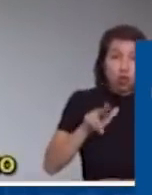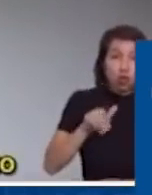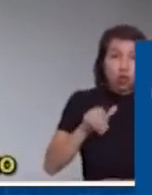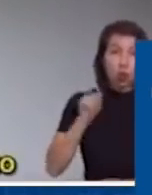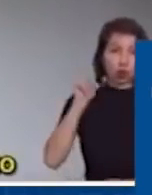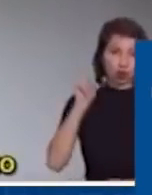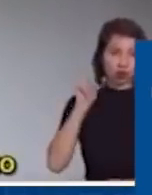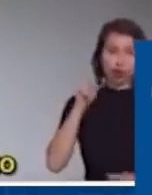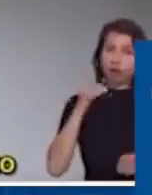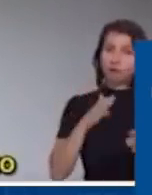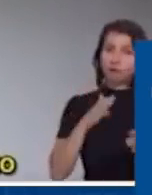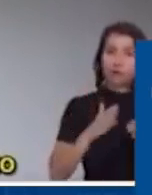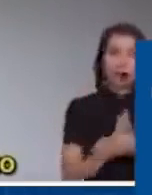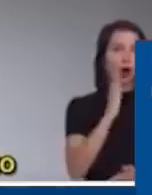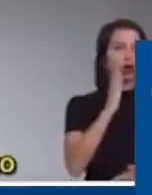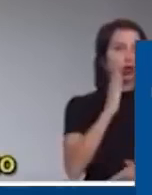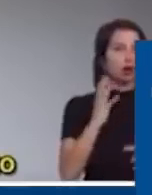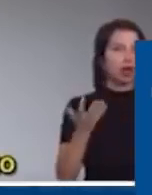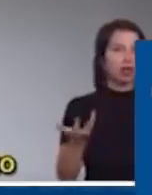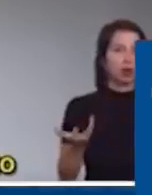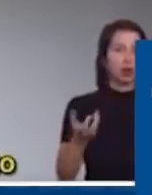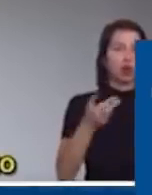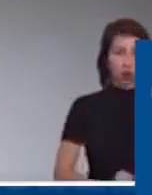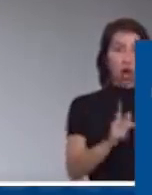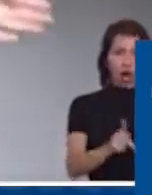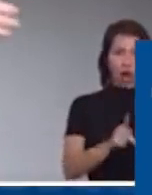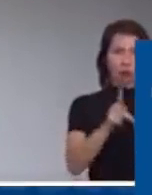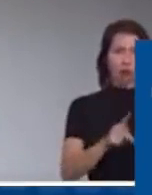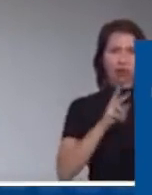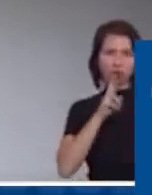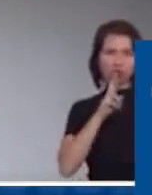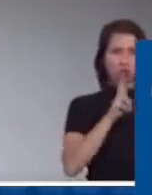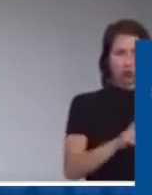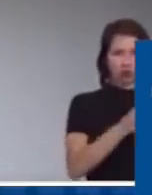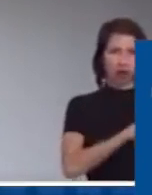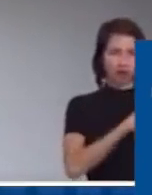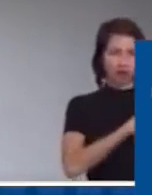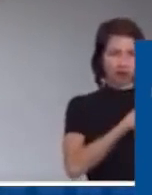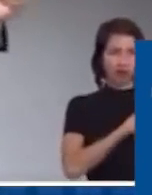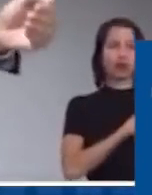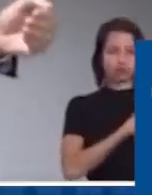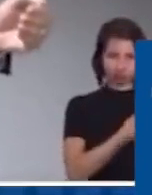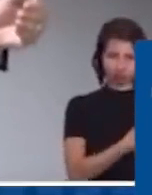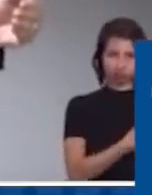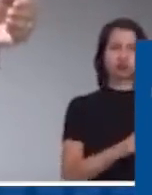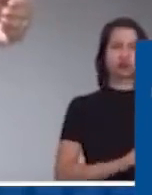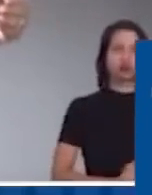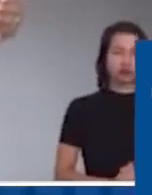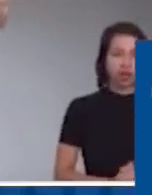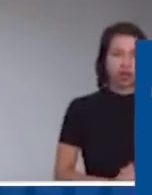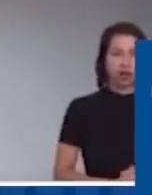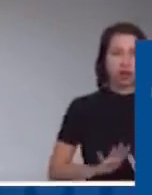Brasileiro qualquer norma que autorizasse o aborto. Vem o Supremo e entra nessa